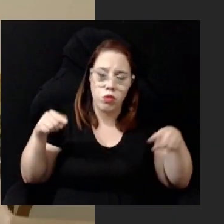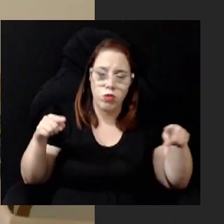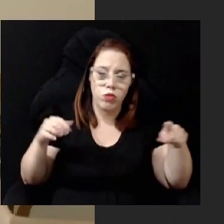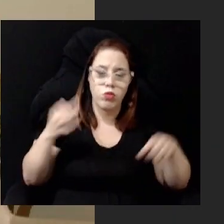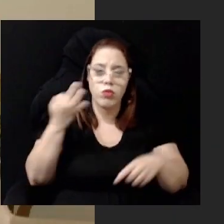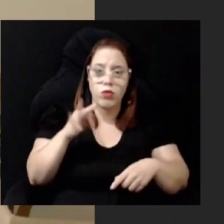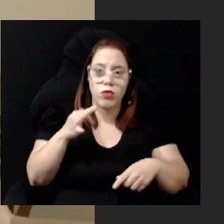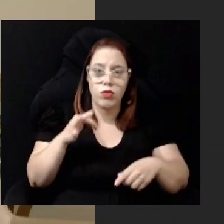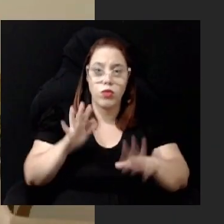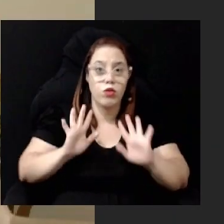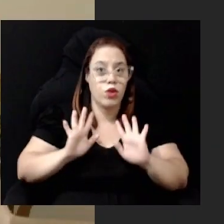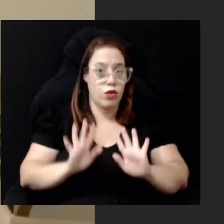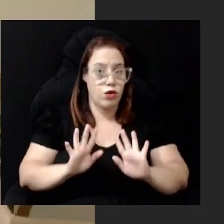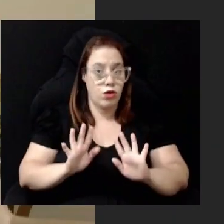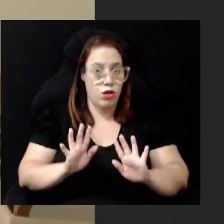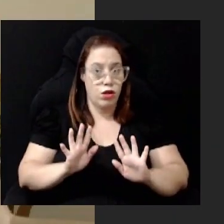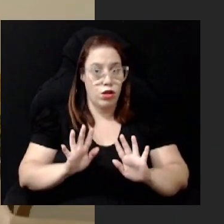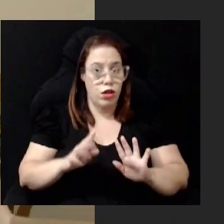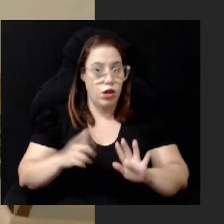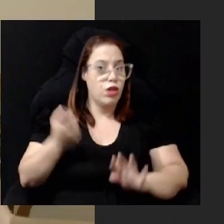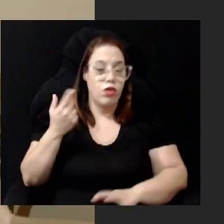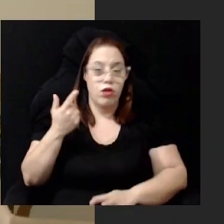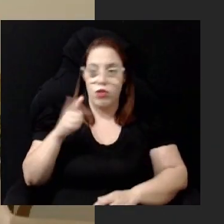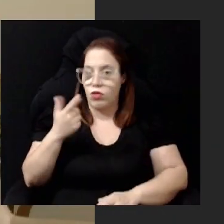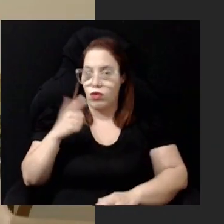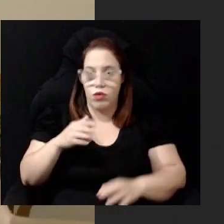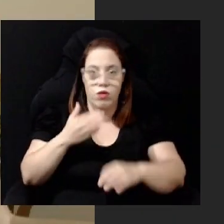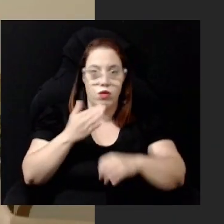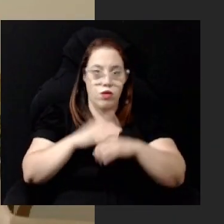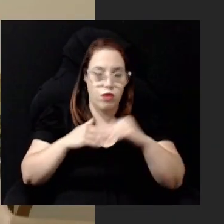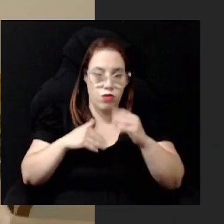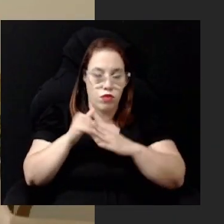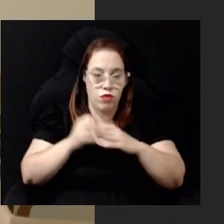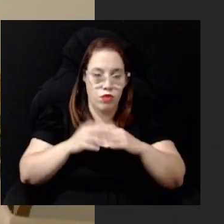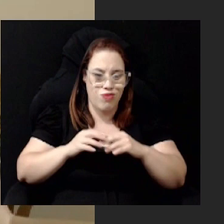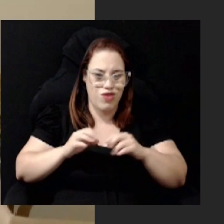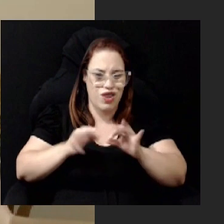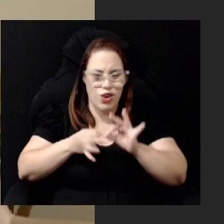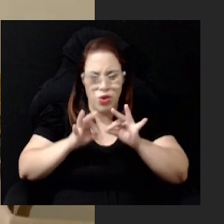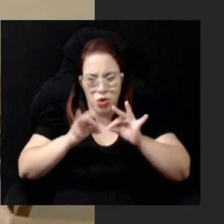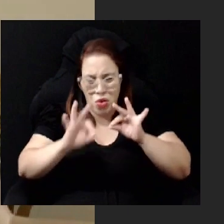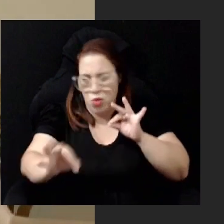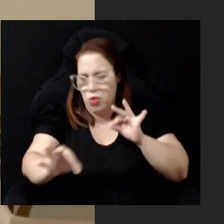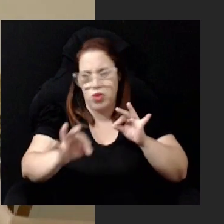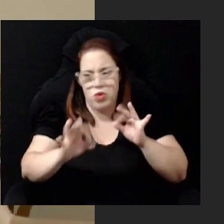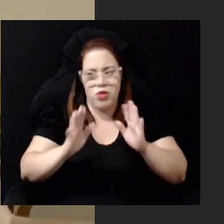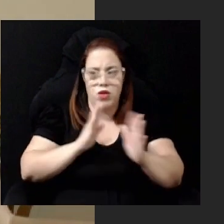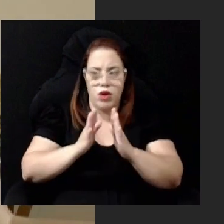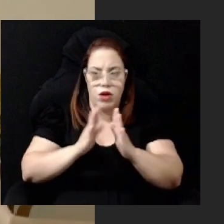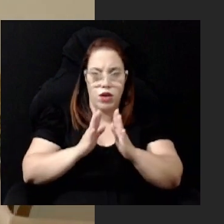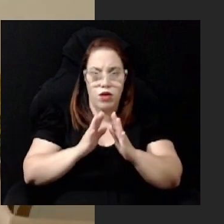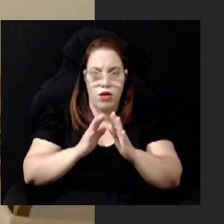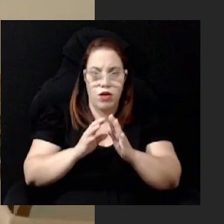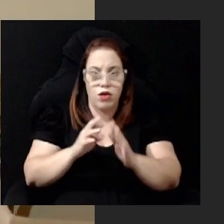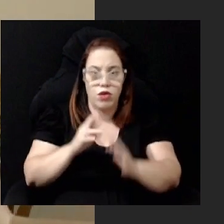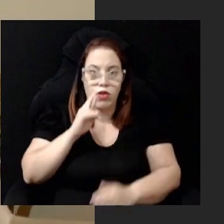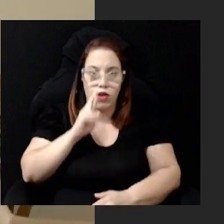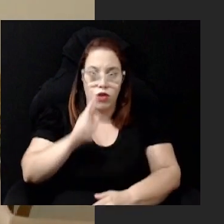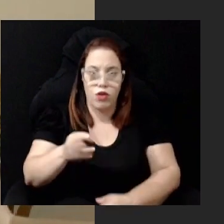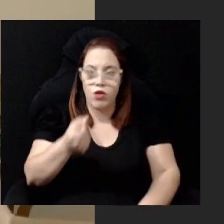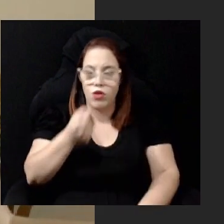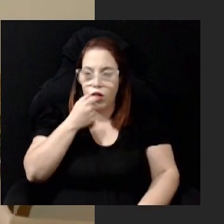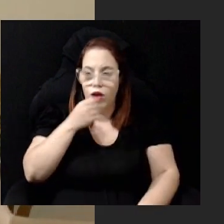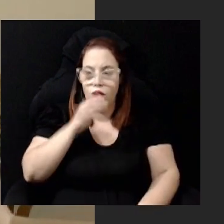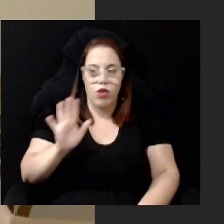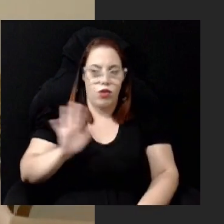dor limitada, é uma dor que não vai precisar de um tratamento por um longo espaço de tempo e que você vai resolver com analgésicos